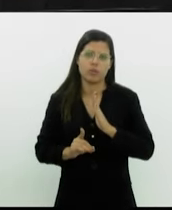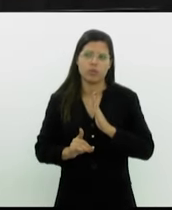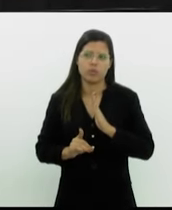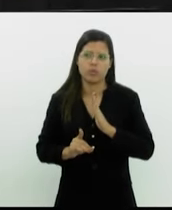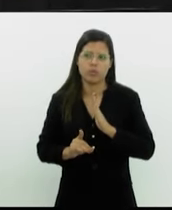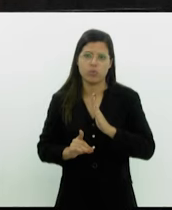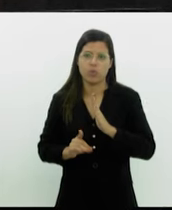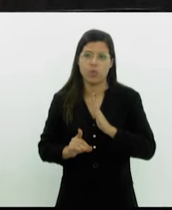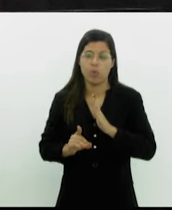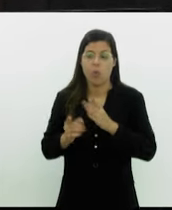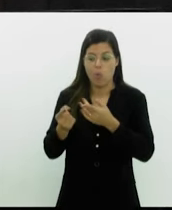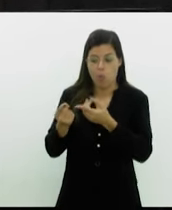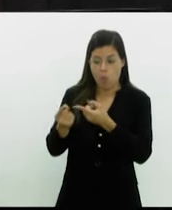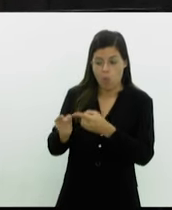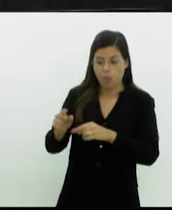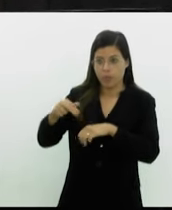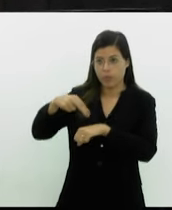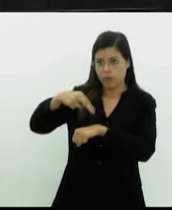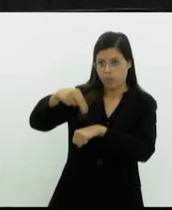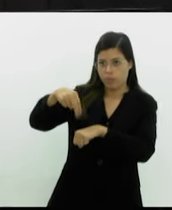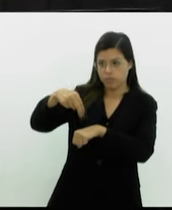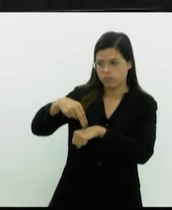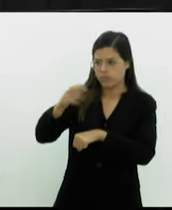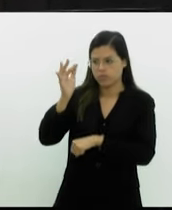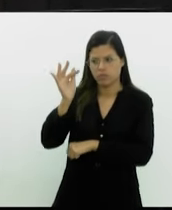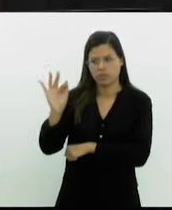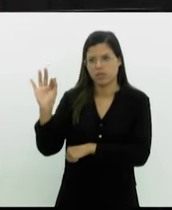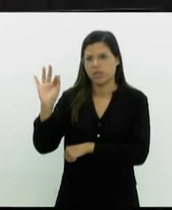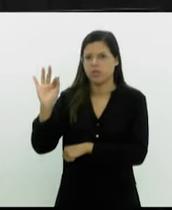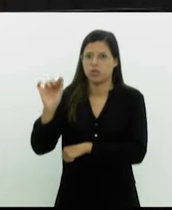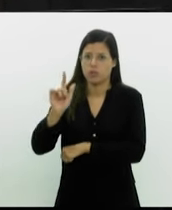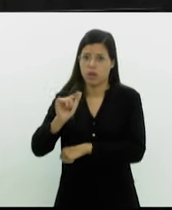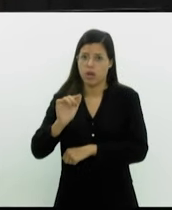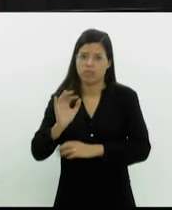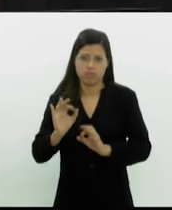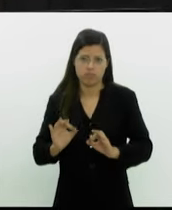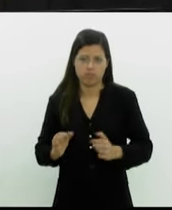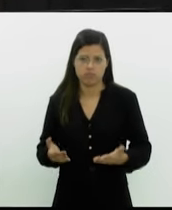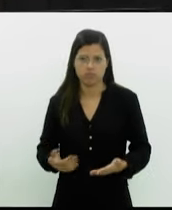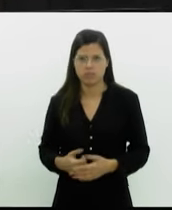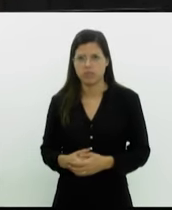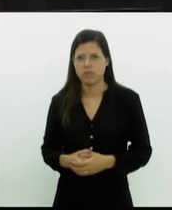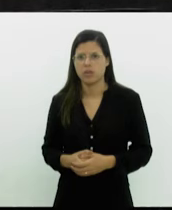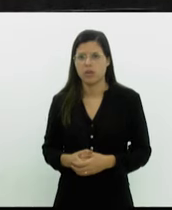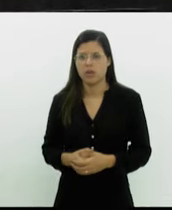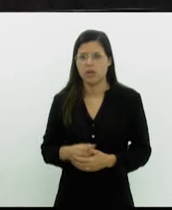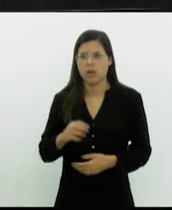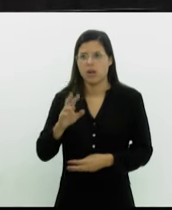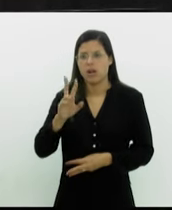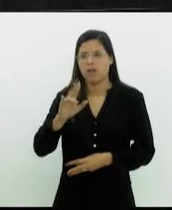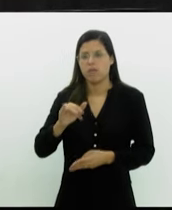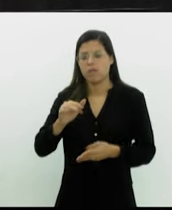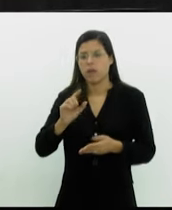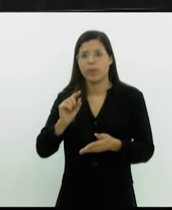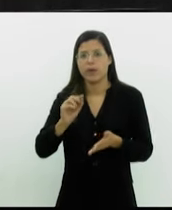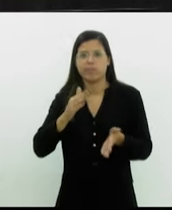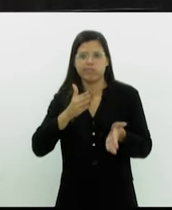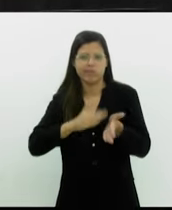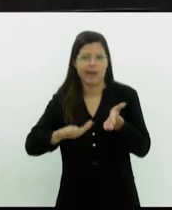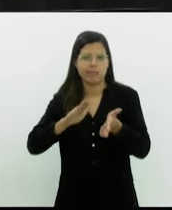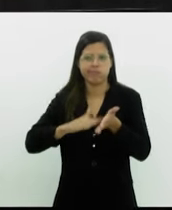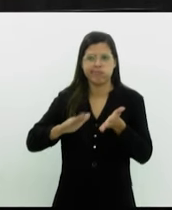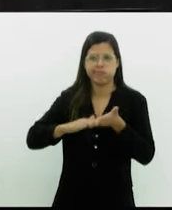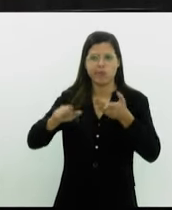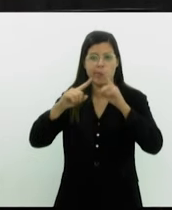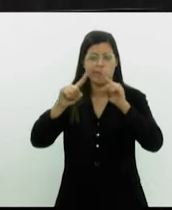unidade federativa é líquido e certo. E aí ele vai entrar com gasto de pessoal.